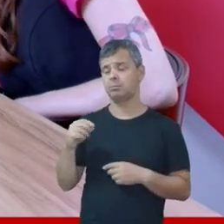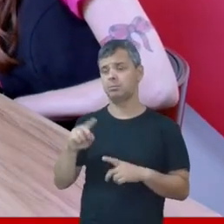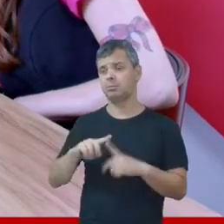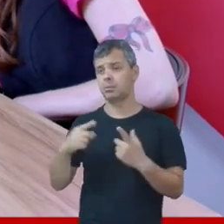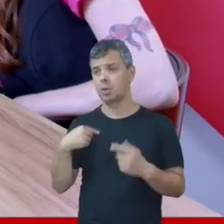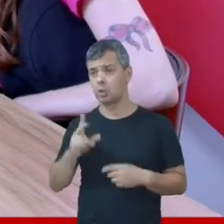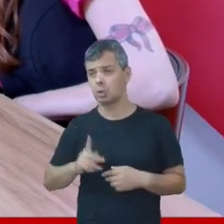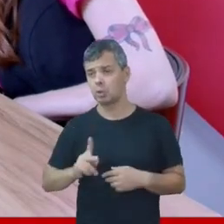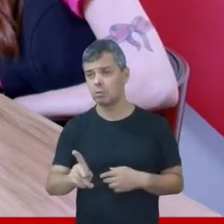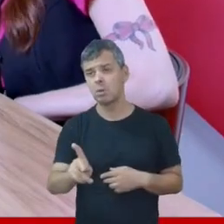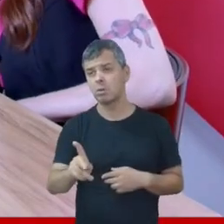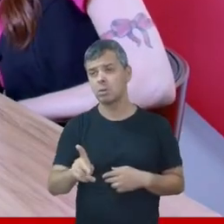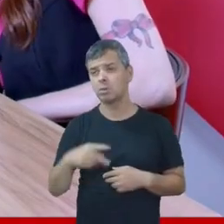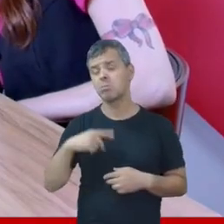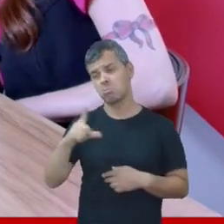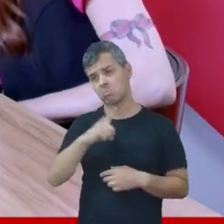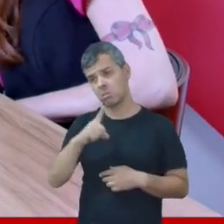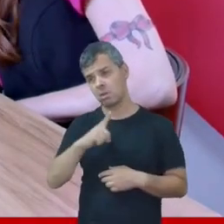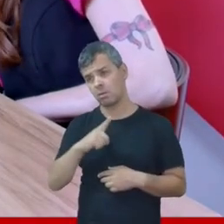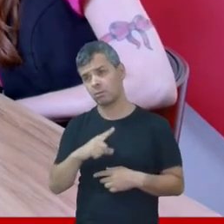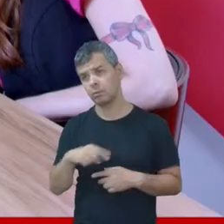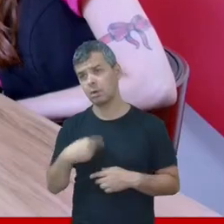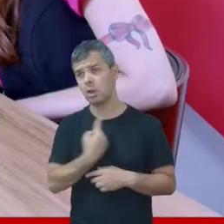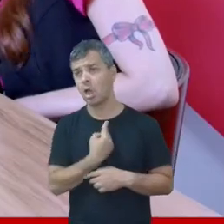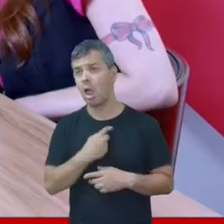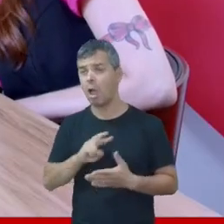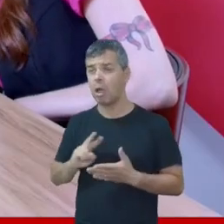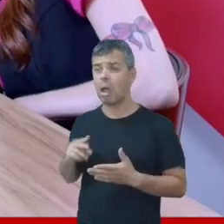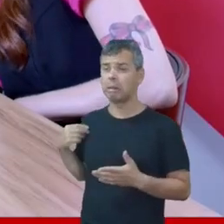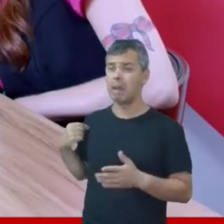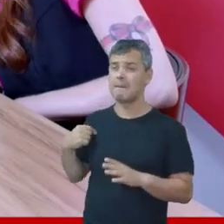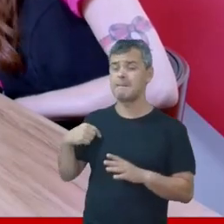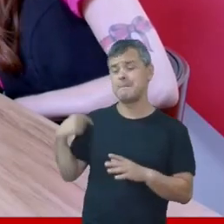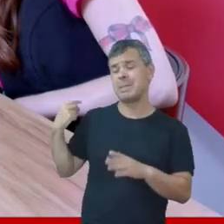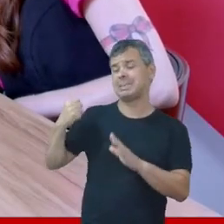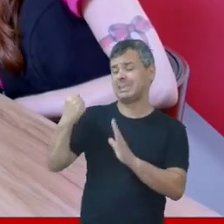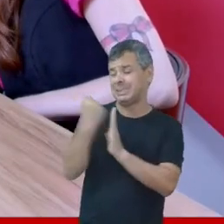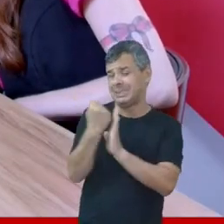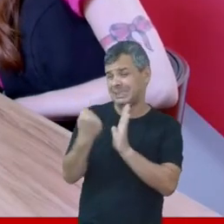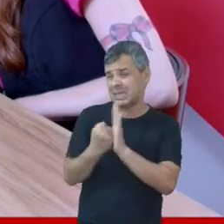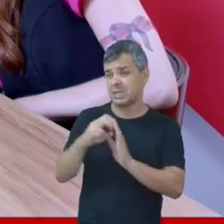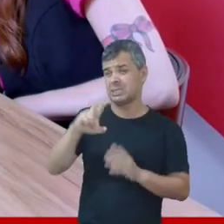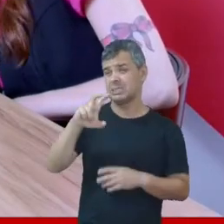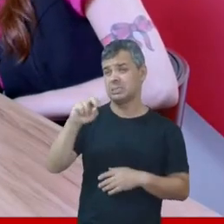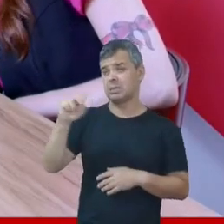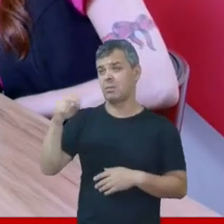nós continuaremos existindo, meus amores. Nós estamos isso. resistindo há mais de 500 anos, desde que vocês